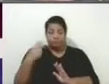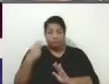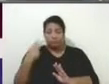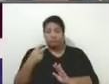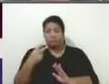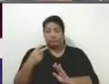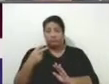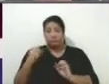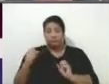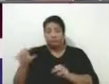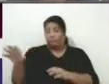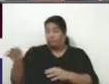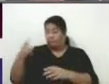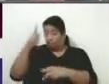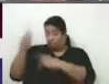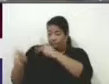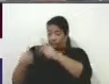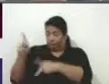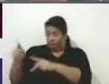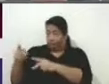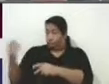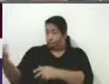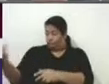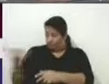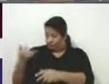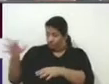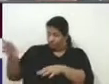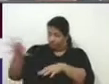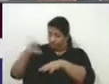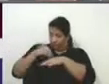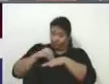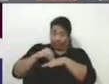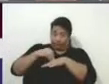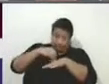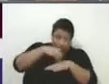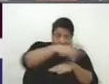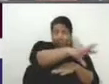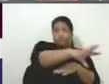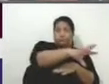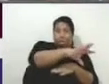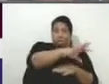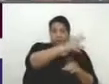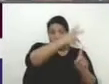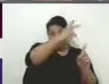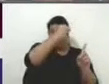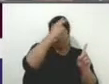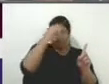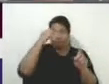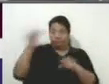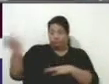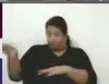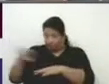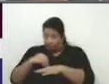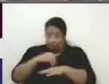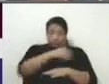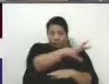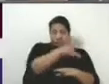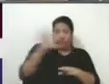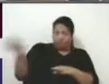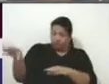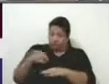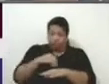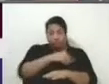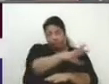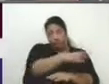muitas vezes, entre servidores e o Poder Executivo. Lembrando que o vereador não pode dar aumento de